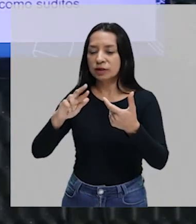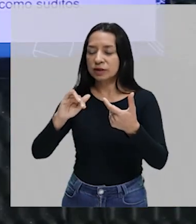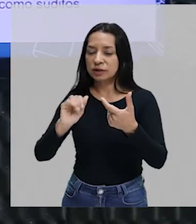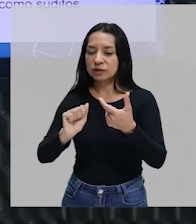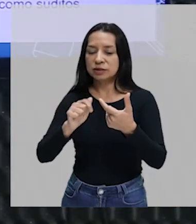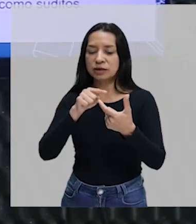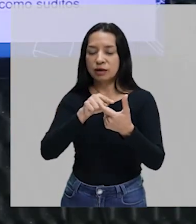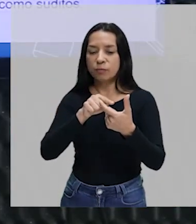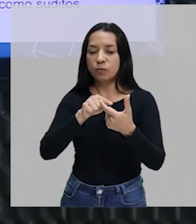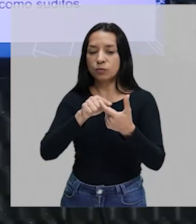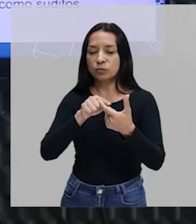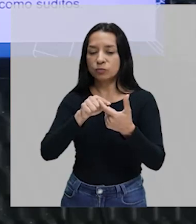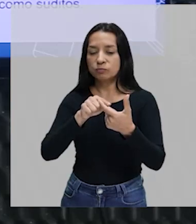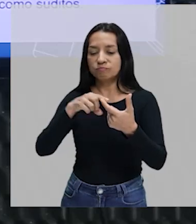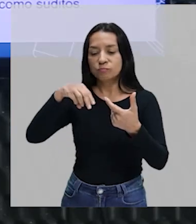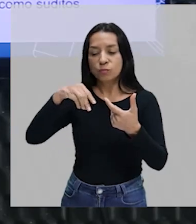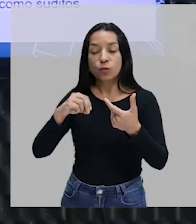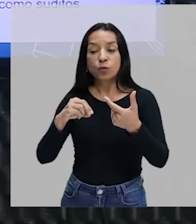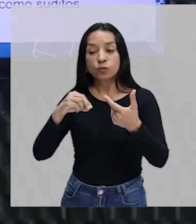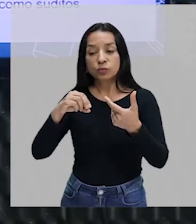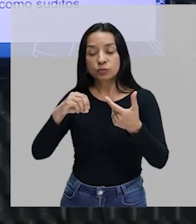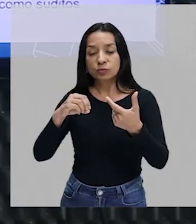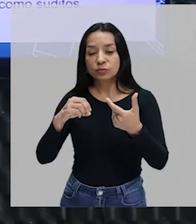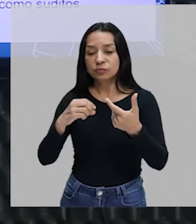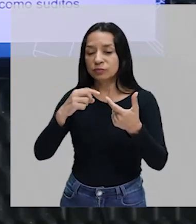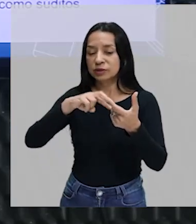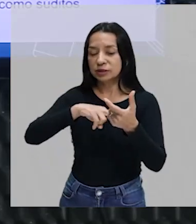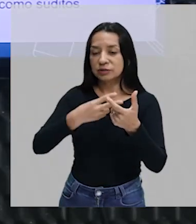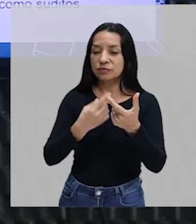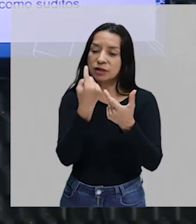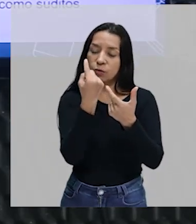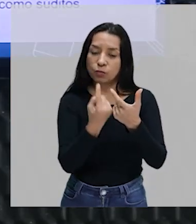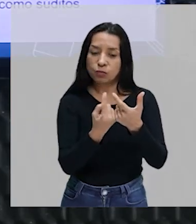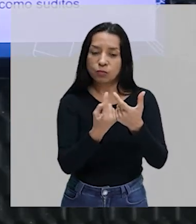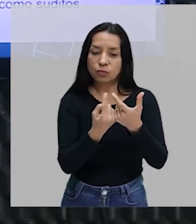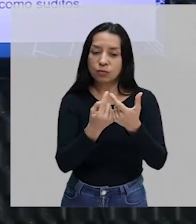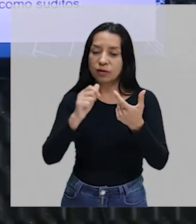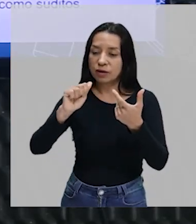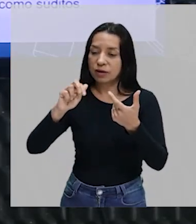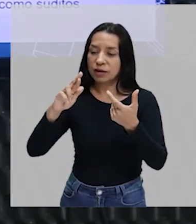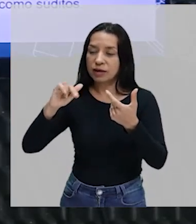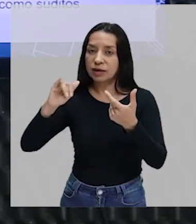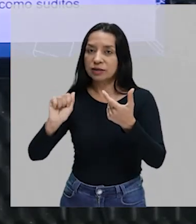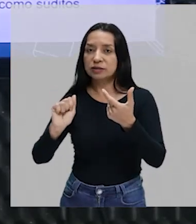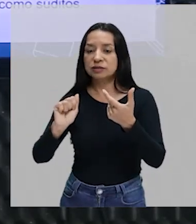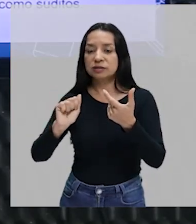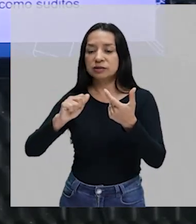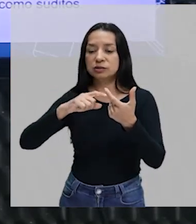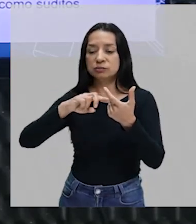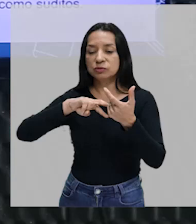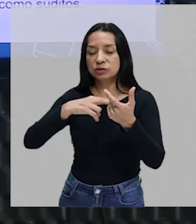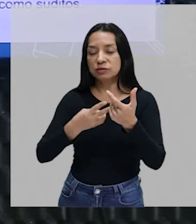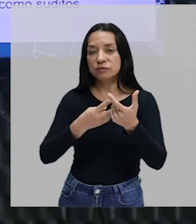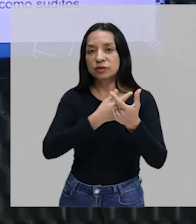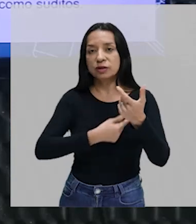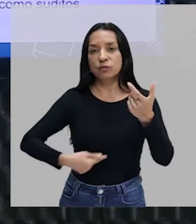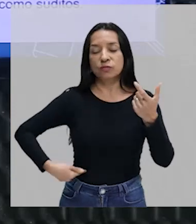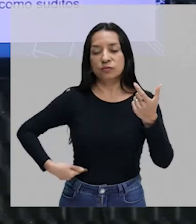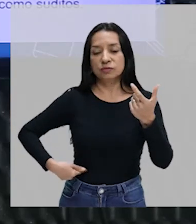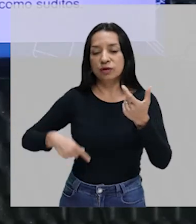Arquia significa governo e mono significa um. Por isso que na gramática tem as